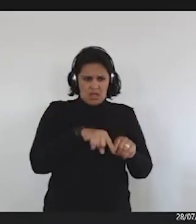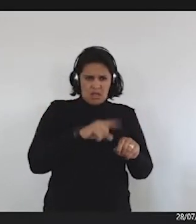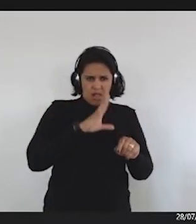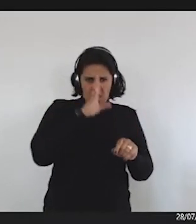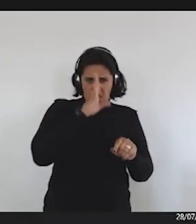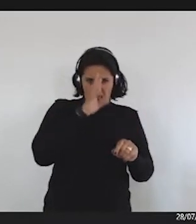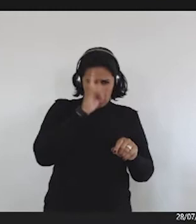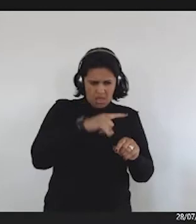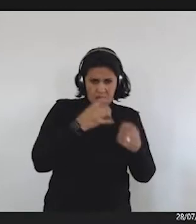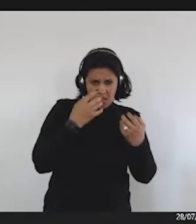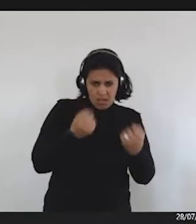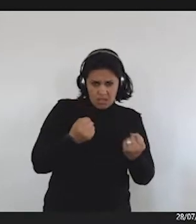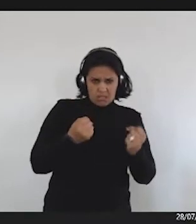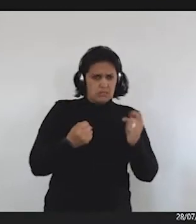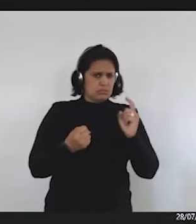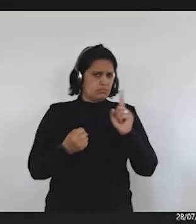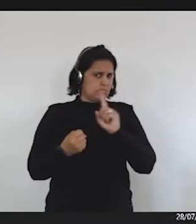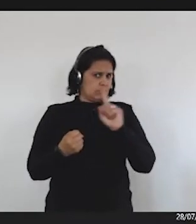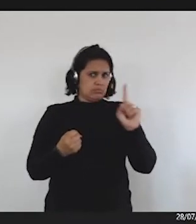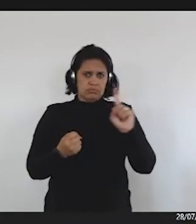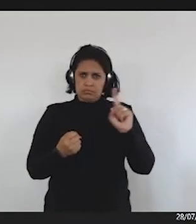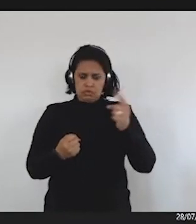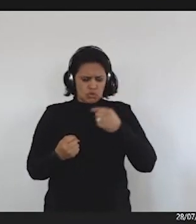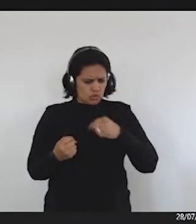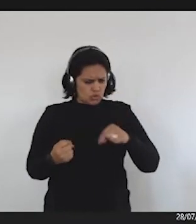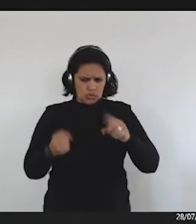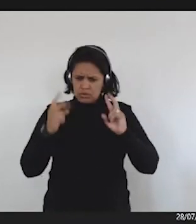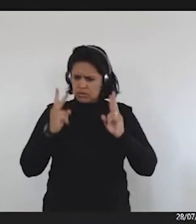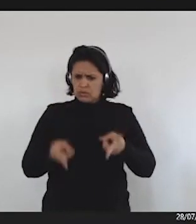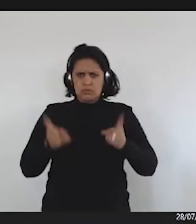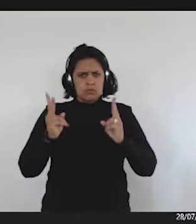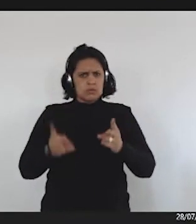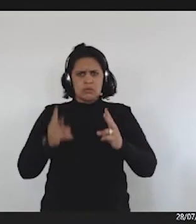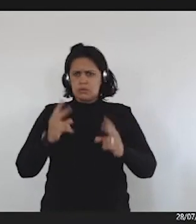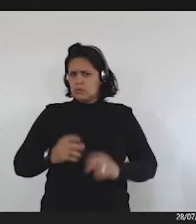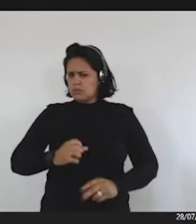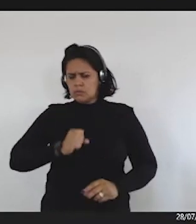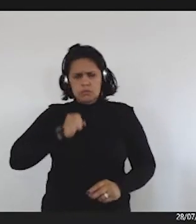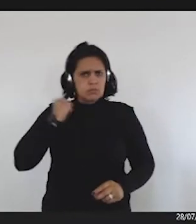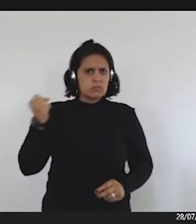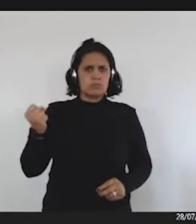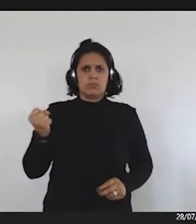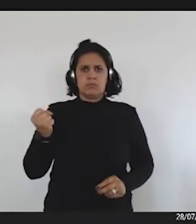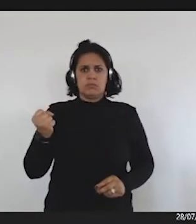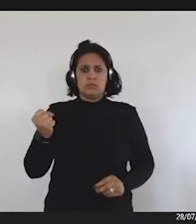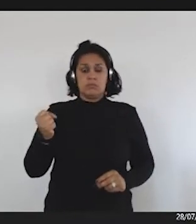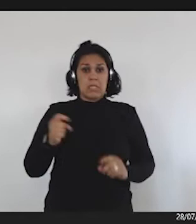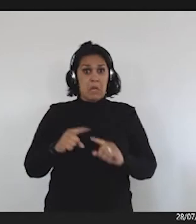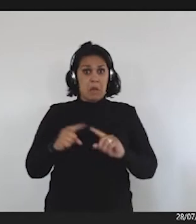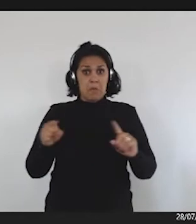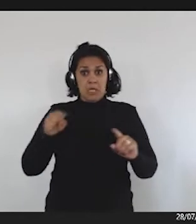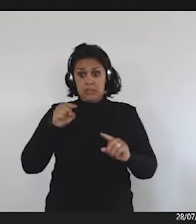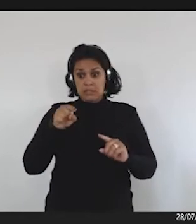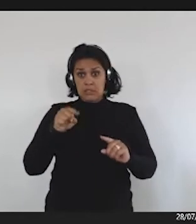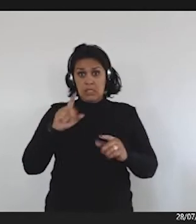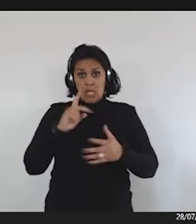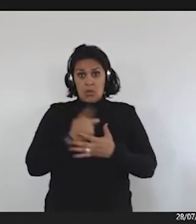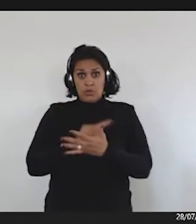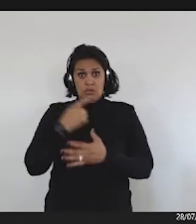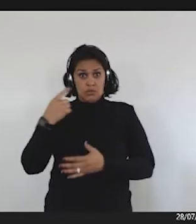aceitável. A todas elas nós nos insurgiremos. Mas esse patamar se tornou, em determinado